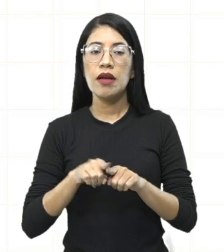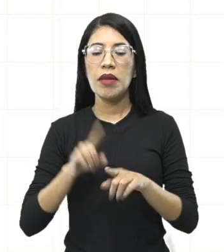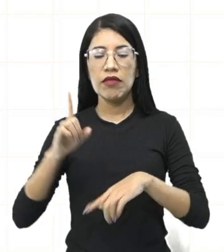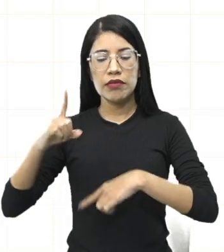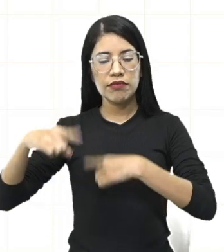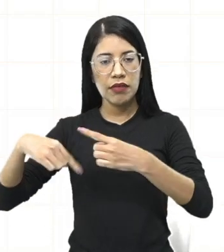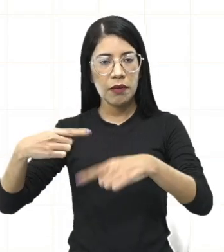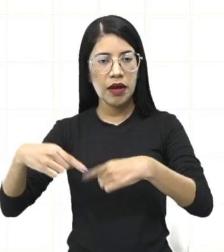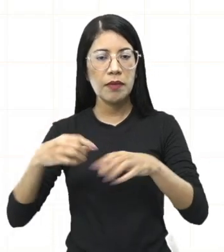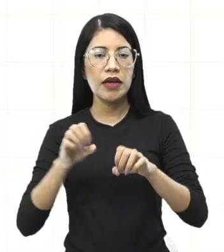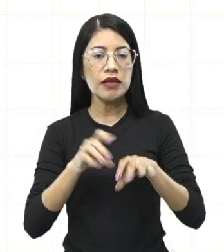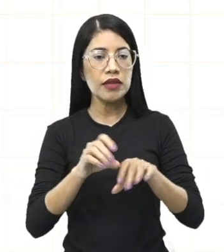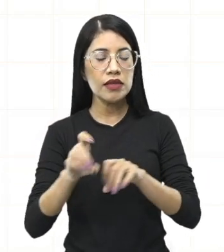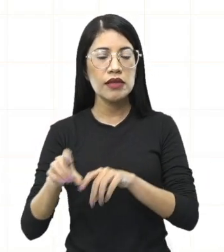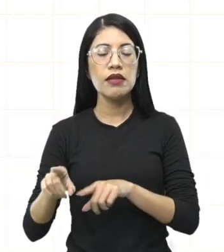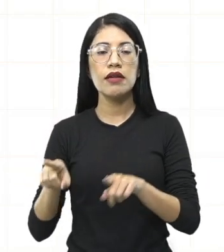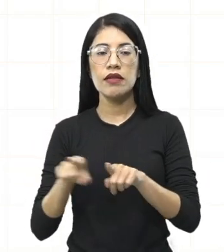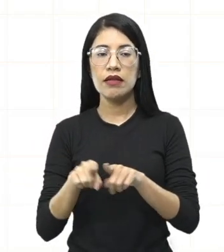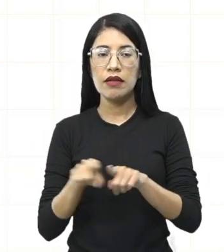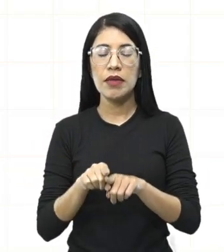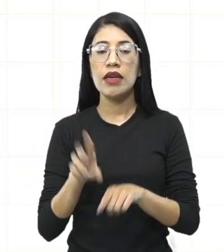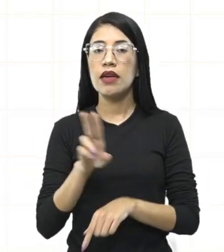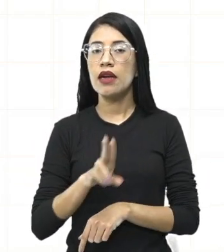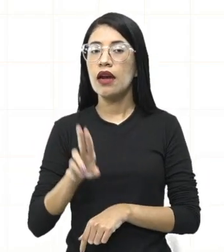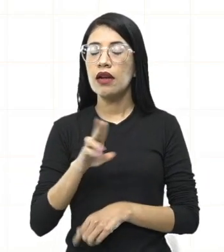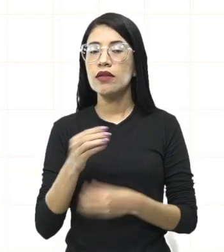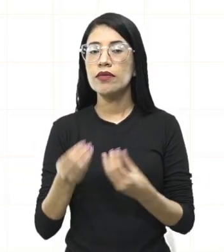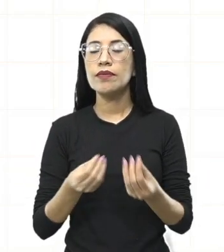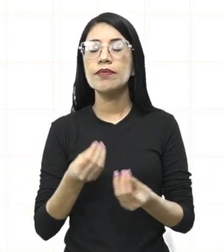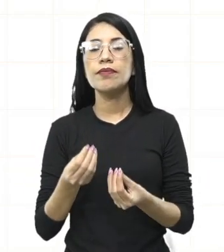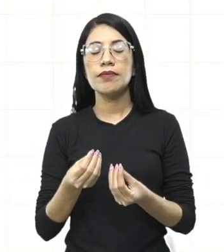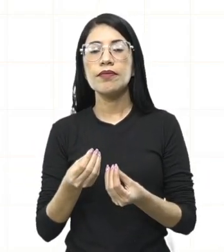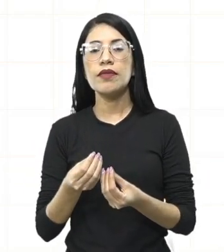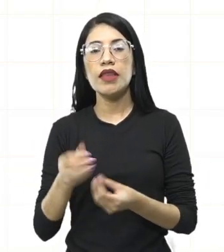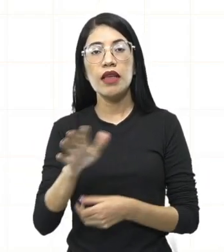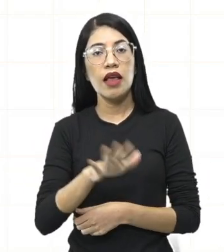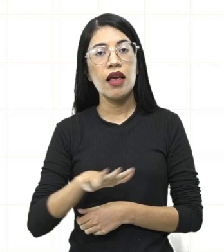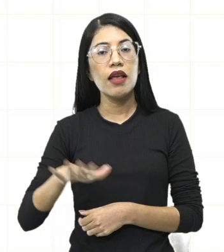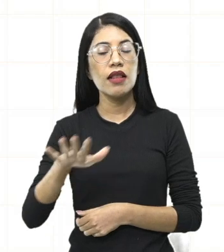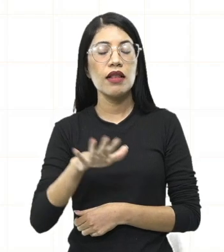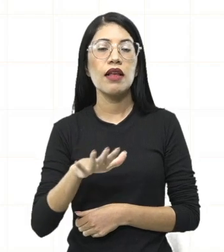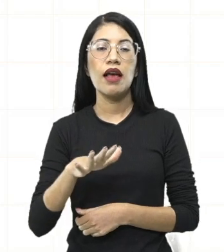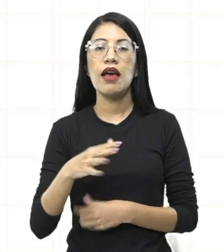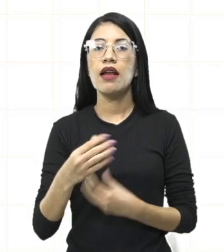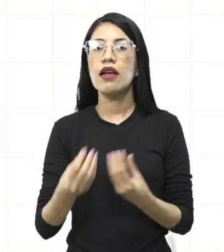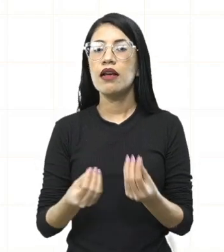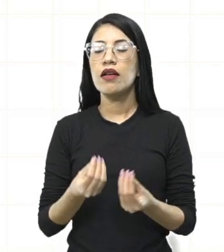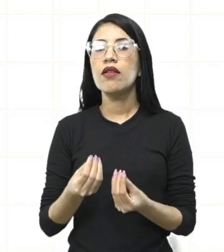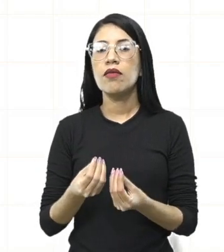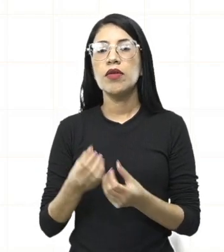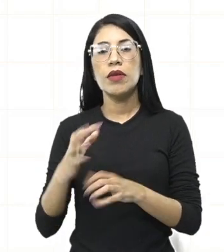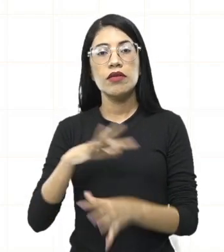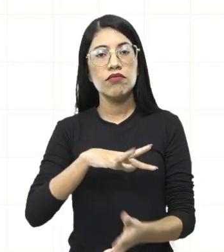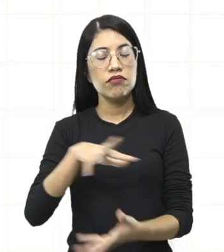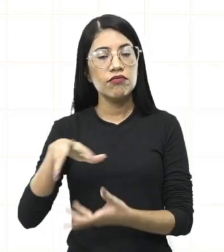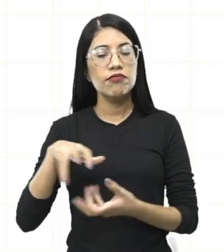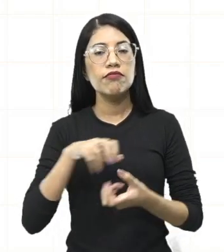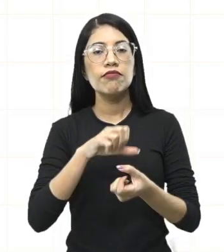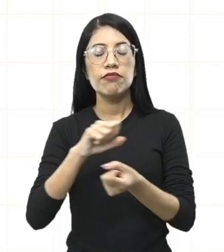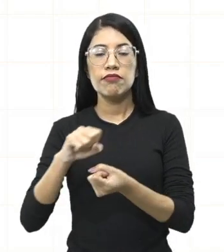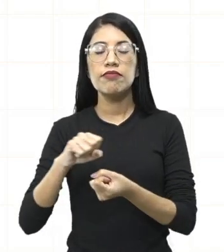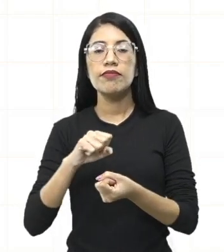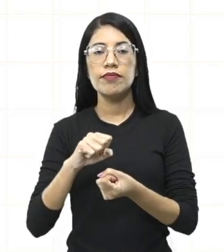de geração em geração e que utilizam aquele espaço de maneira sustentável, tá